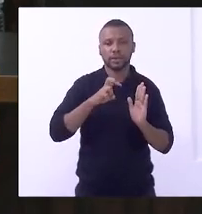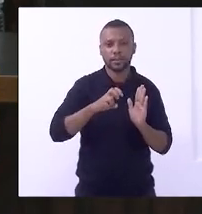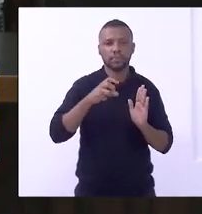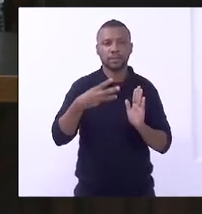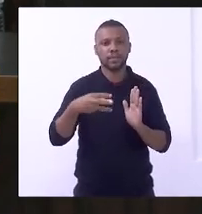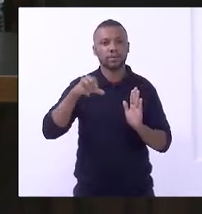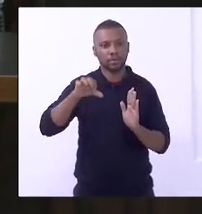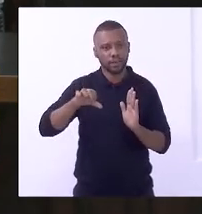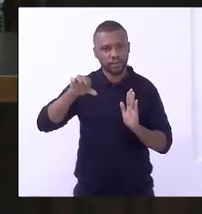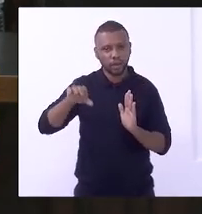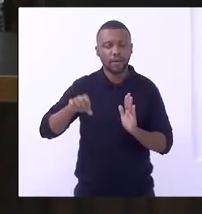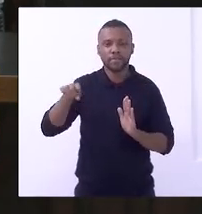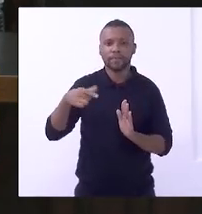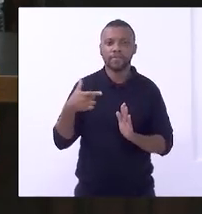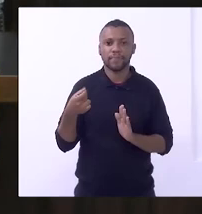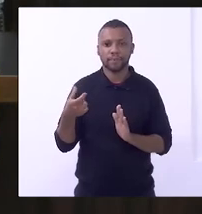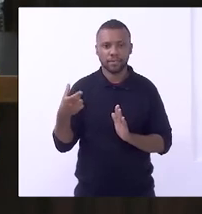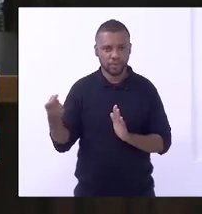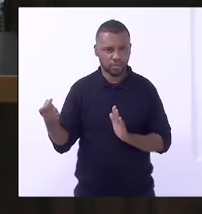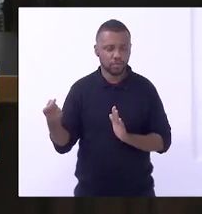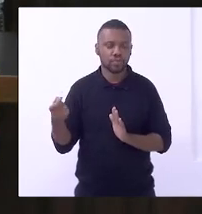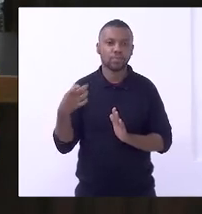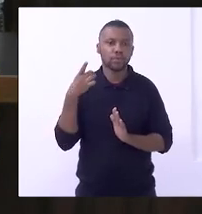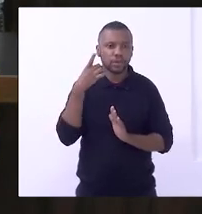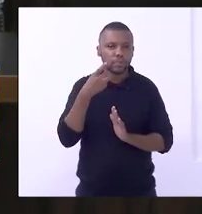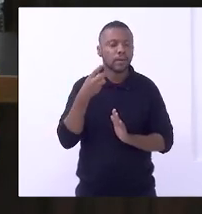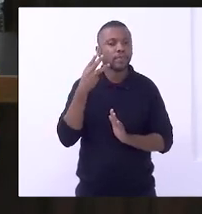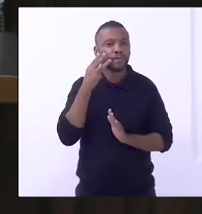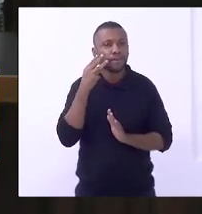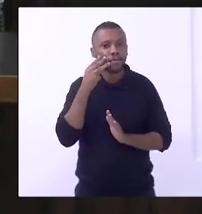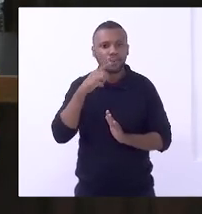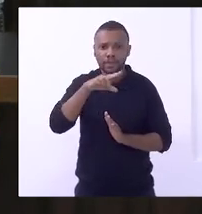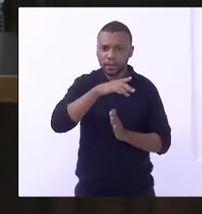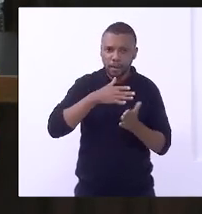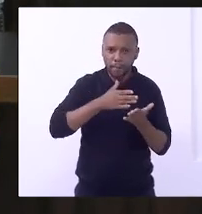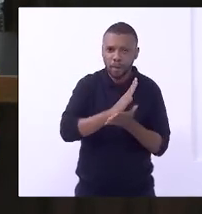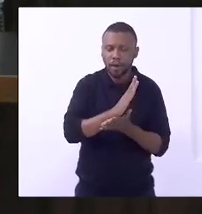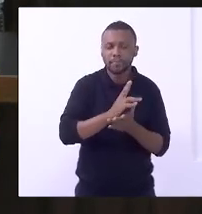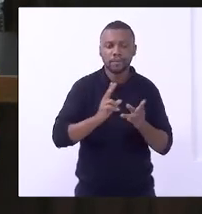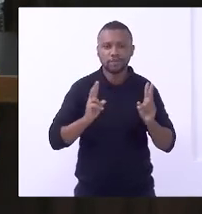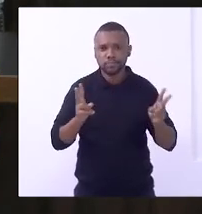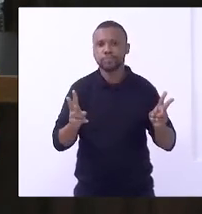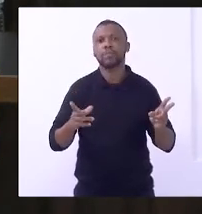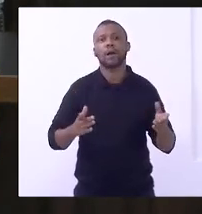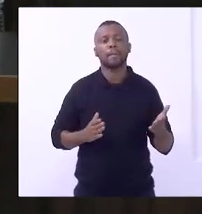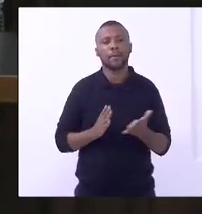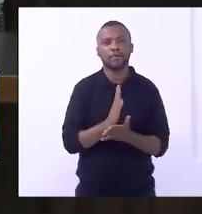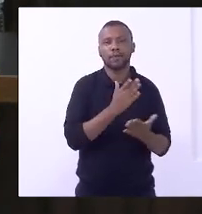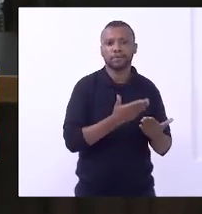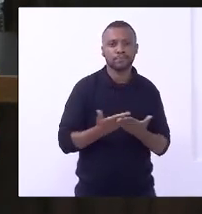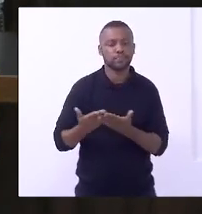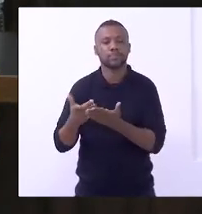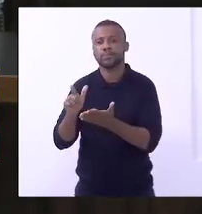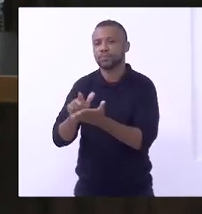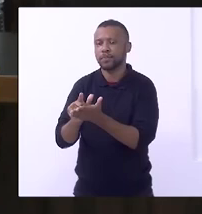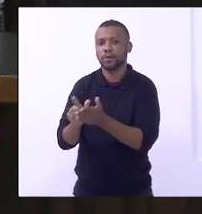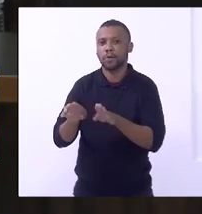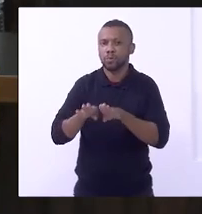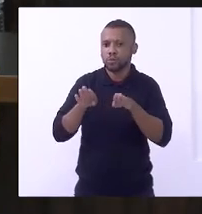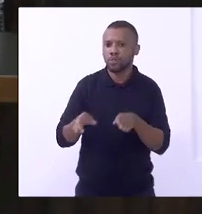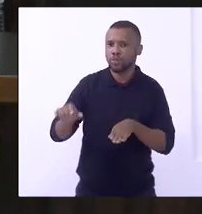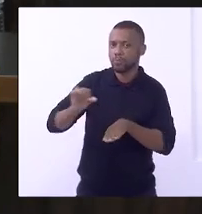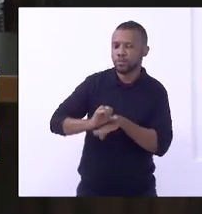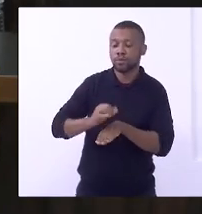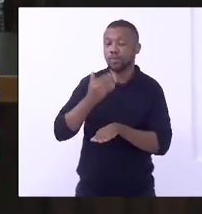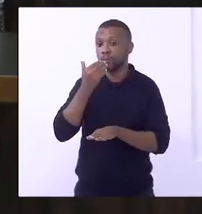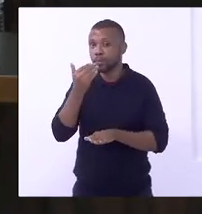5399 de 20, do deputado Valdeque Carneiro. Senhores que aprovam, permaneçam como estão. Aprovado. Há sobre a mesa requerimento de